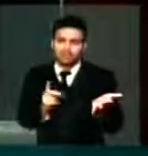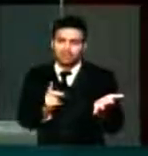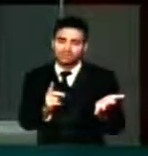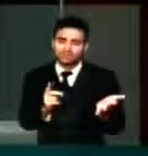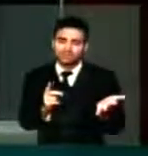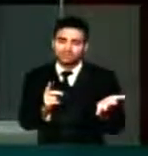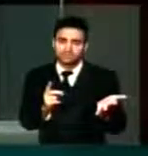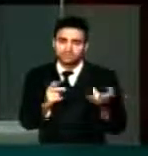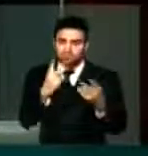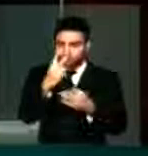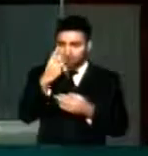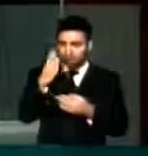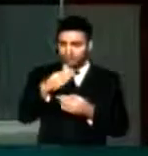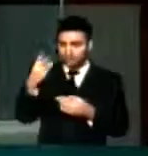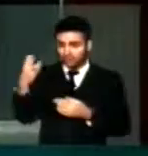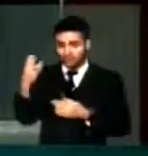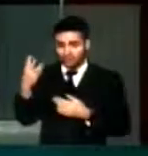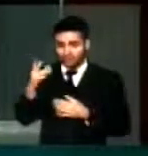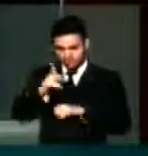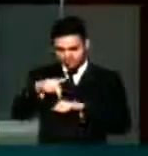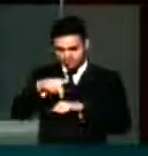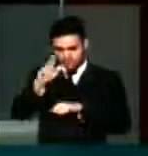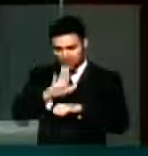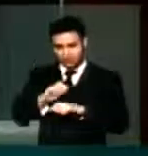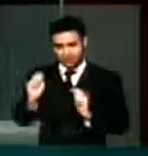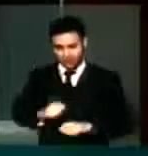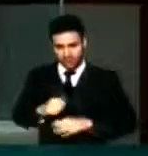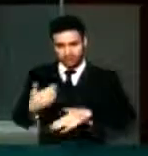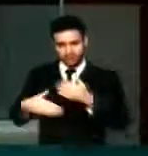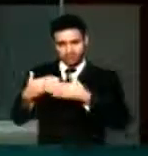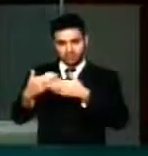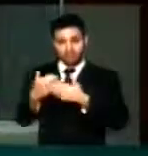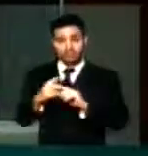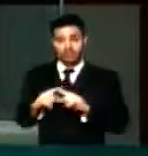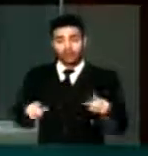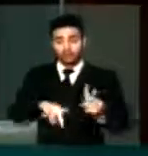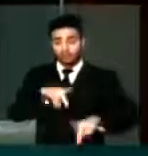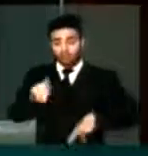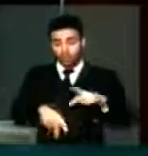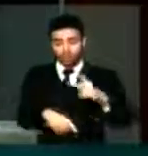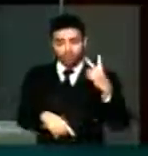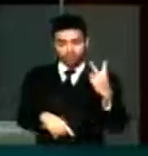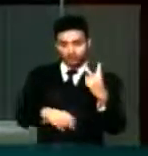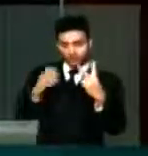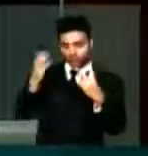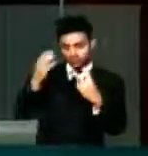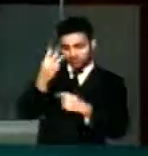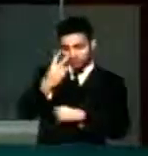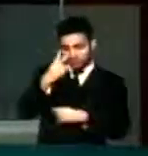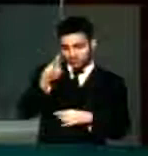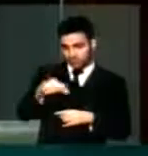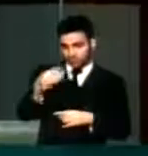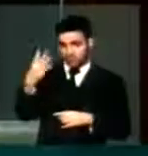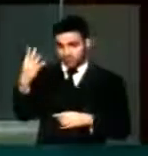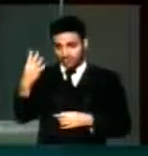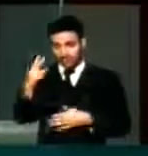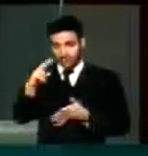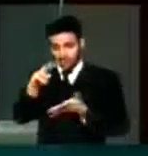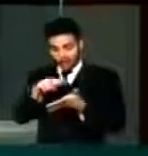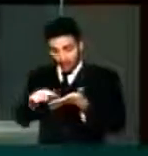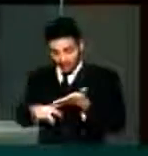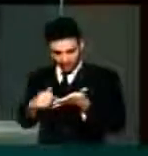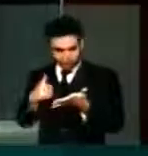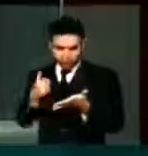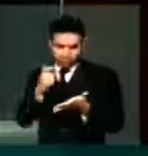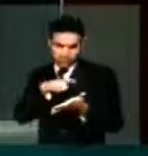Não existe país com progresso, com desenvolvimento, que tem uma população que 2/3 não entende o que lê. Por